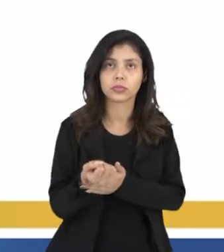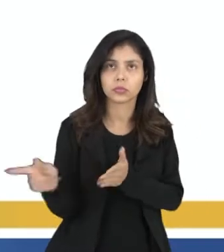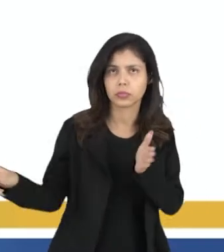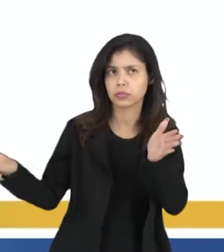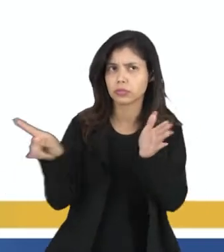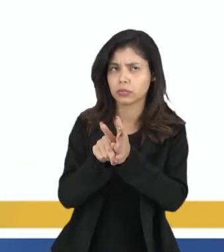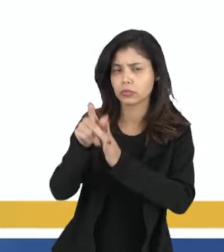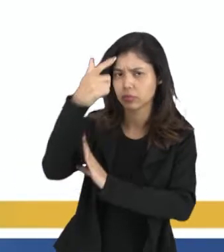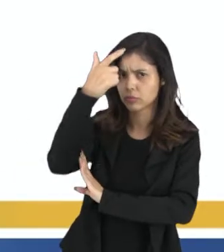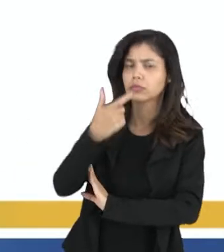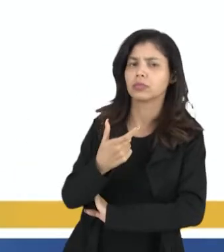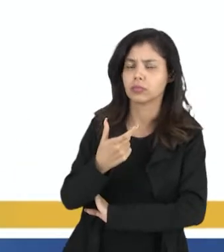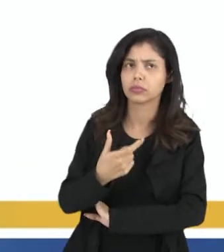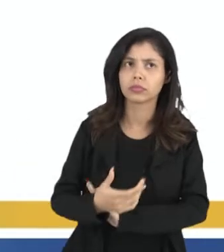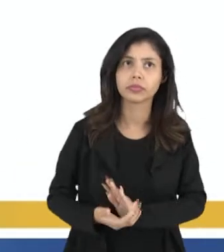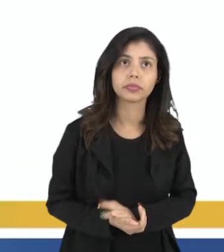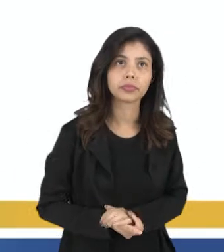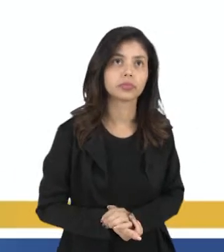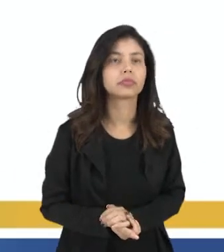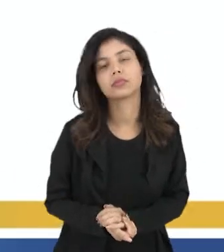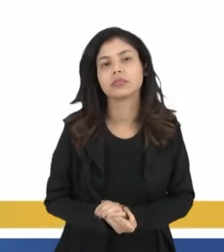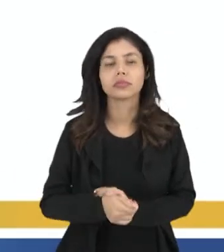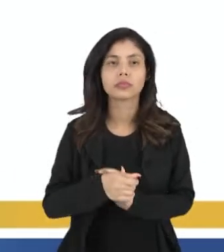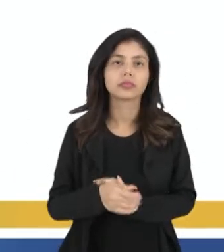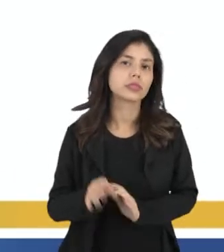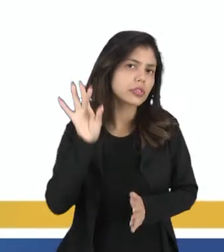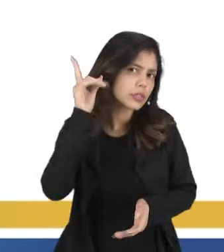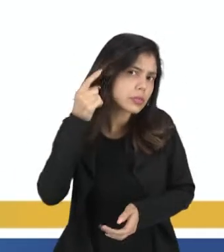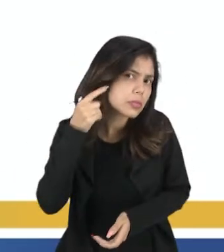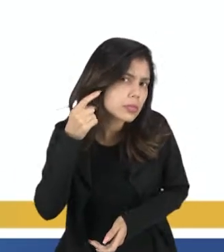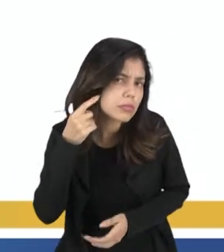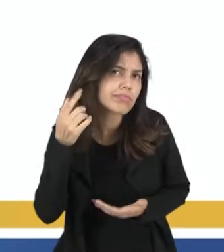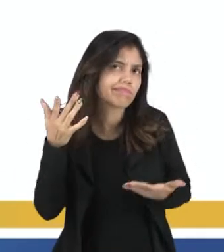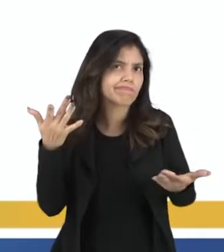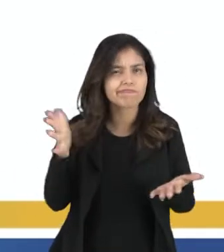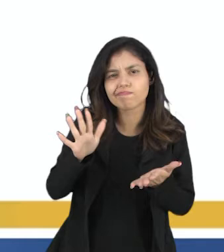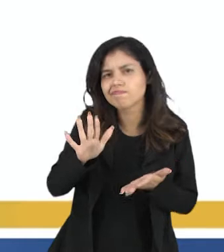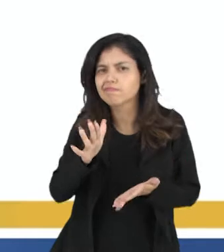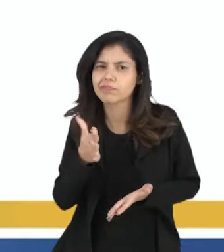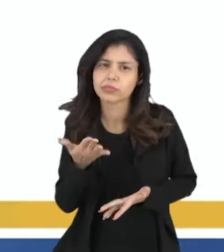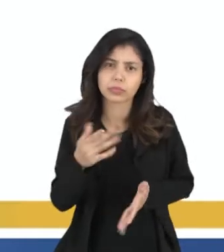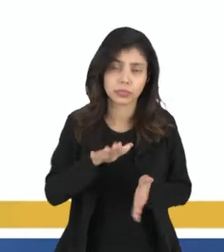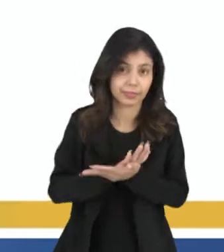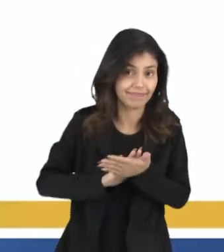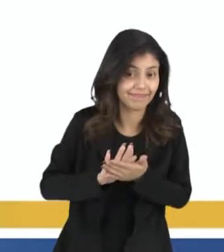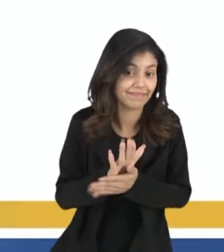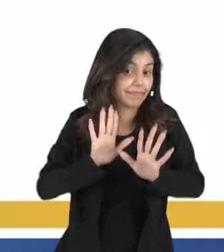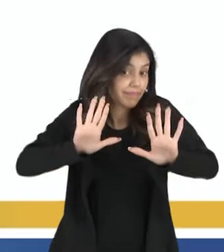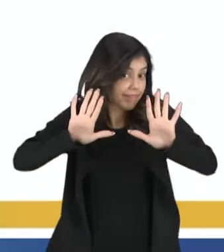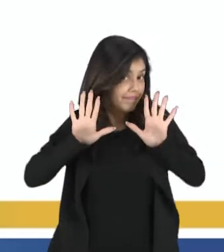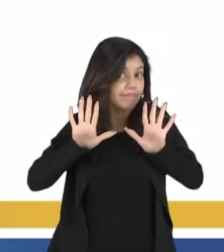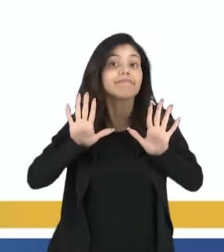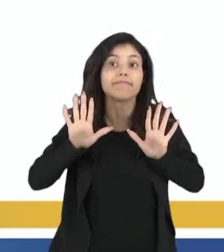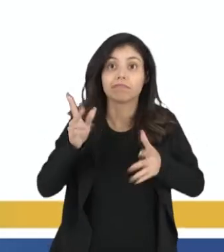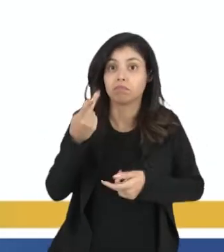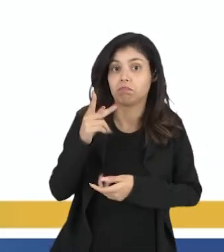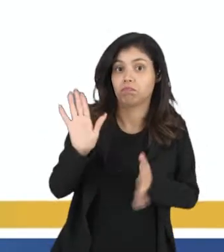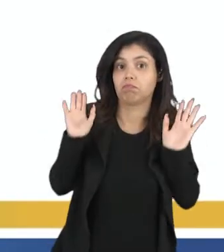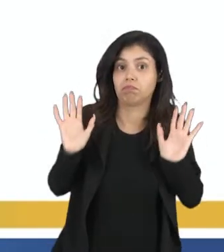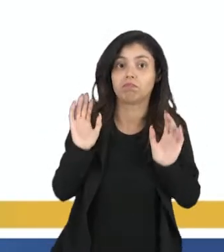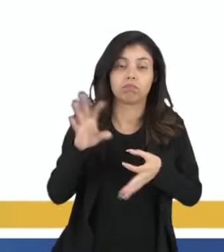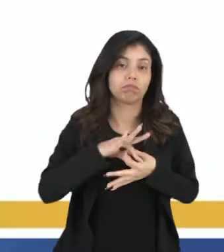as decisões por si mesmo. Eu acho que essa questão aí ela não tem nada a ver com, né,